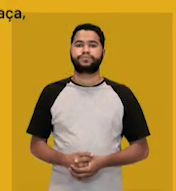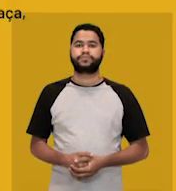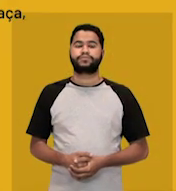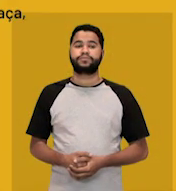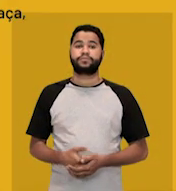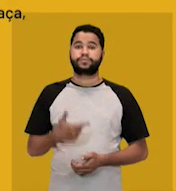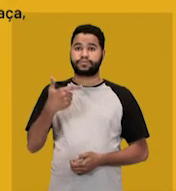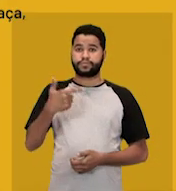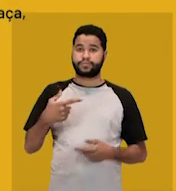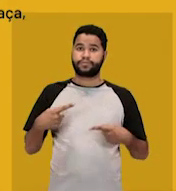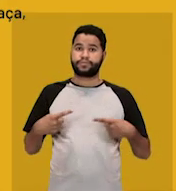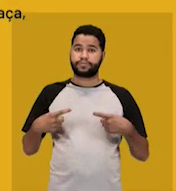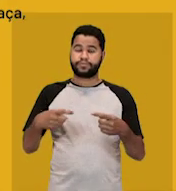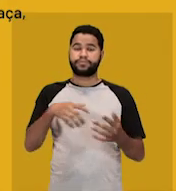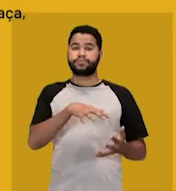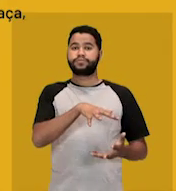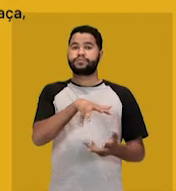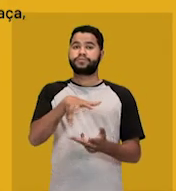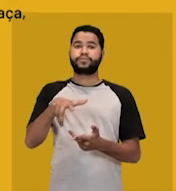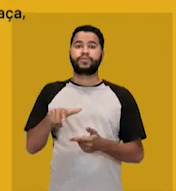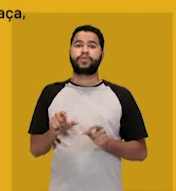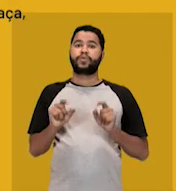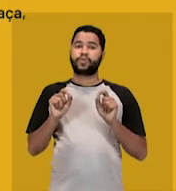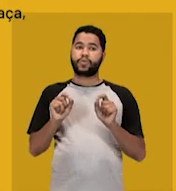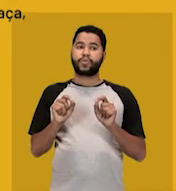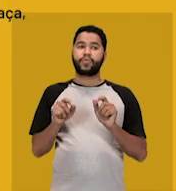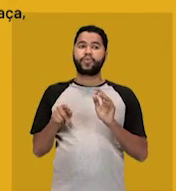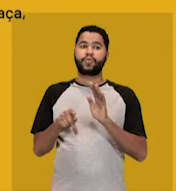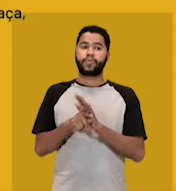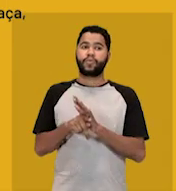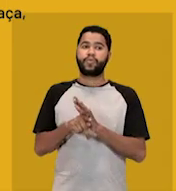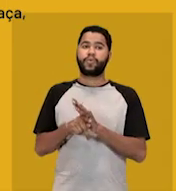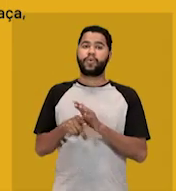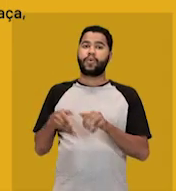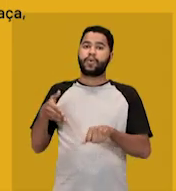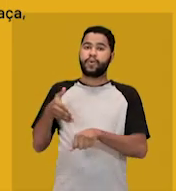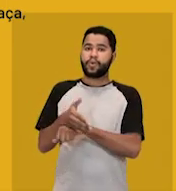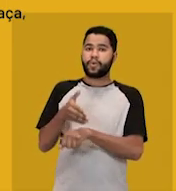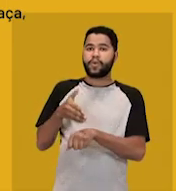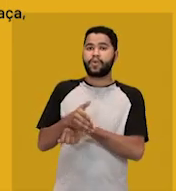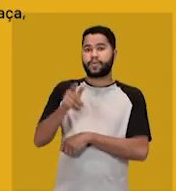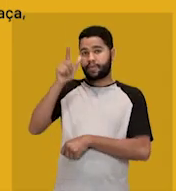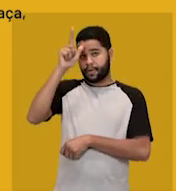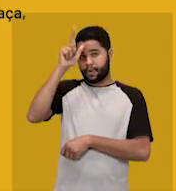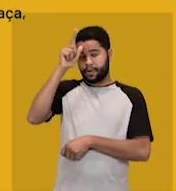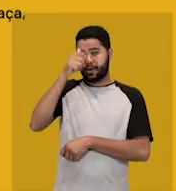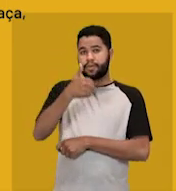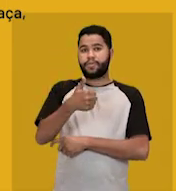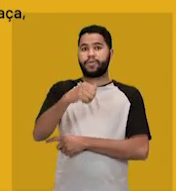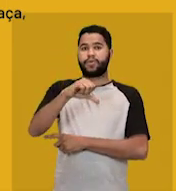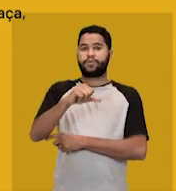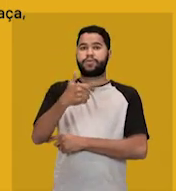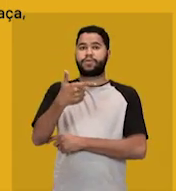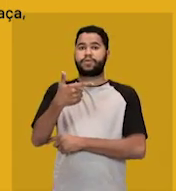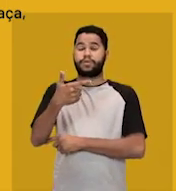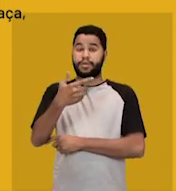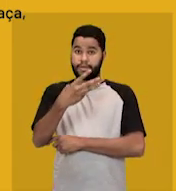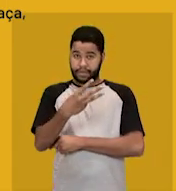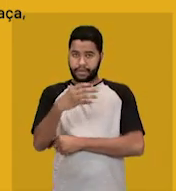a Segunda Guerra Mundial tem como estopim a invasão da Polônia pelos alemães em